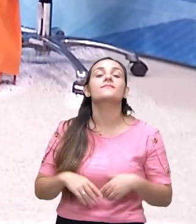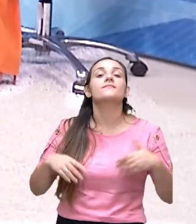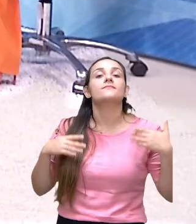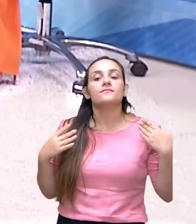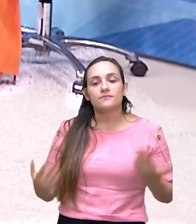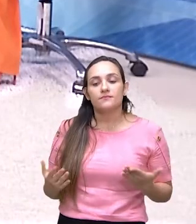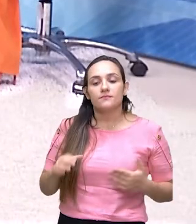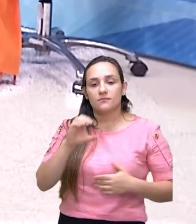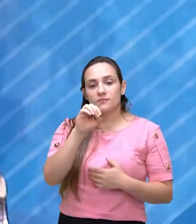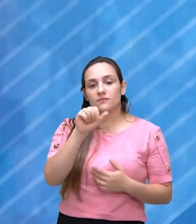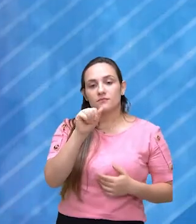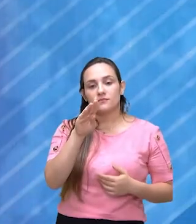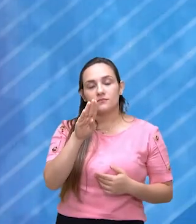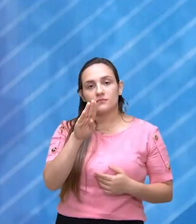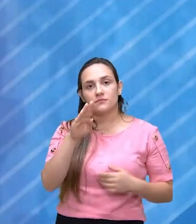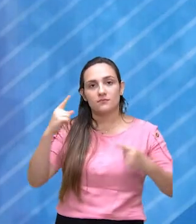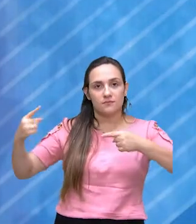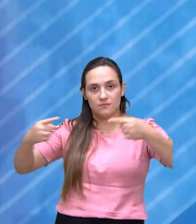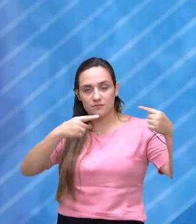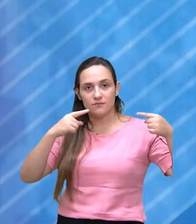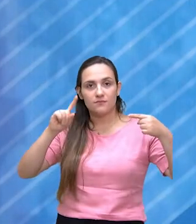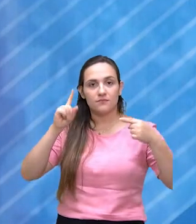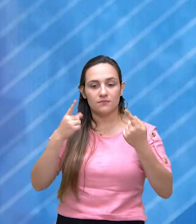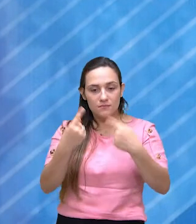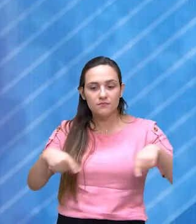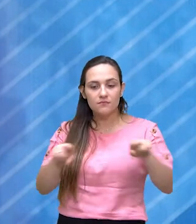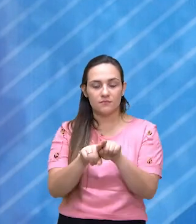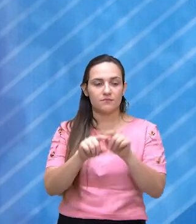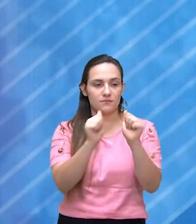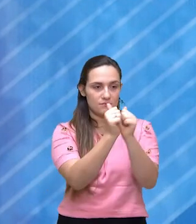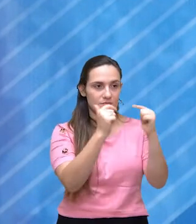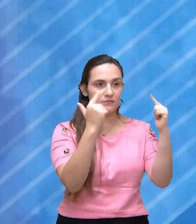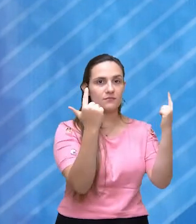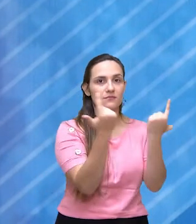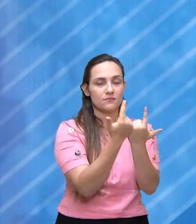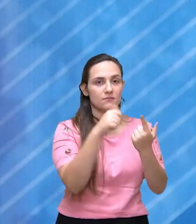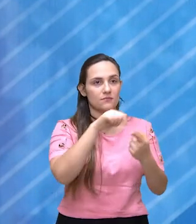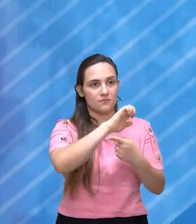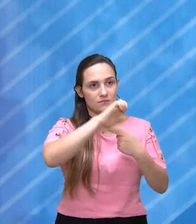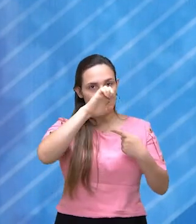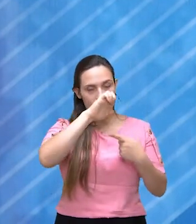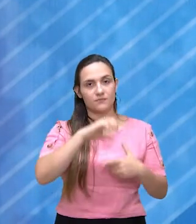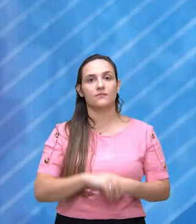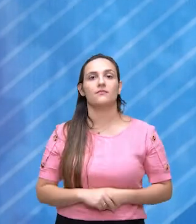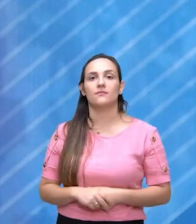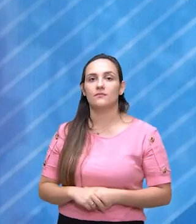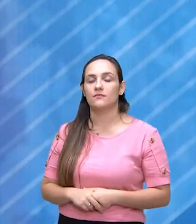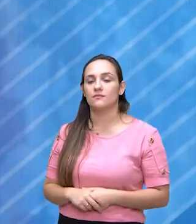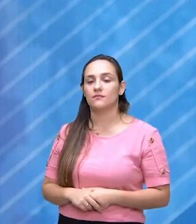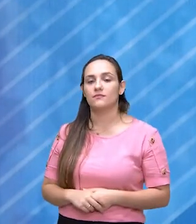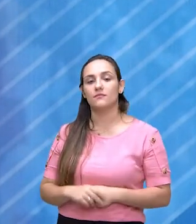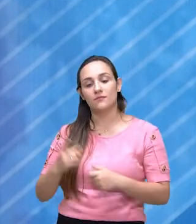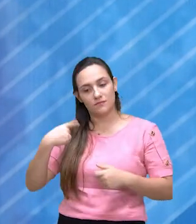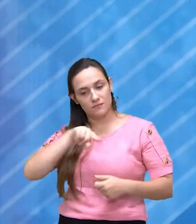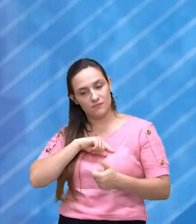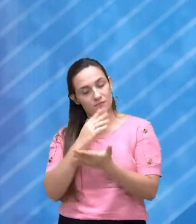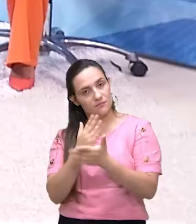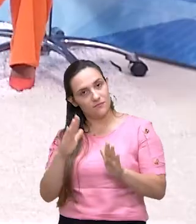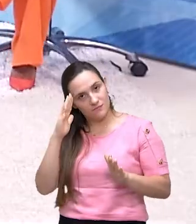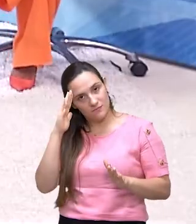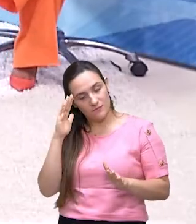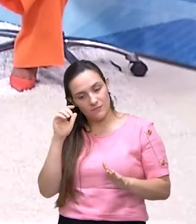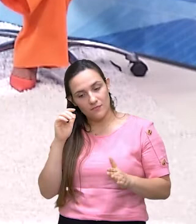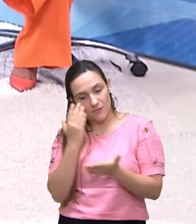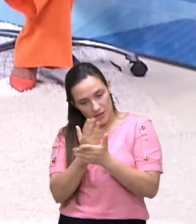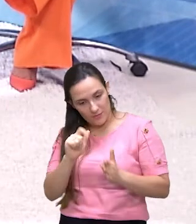a agradecer e um grande beijo bom o programa é bem debate é uma parceria com a Assembleia a Legislativa do